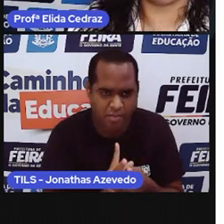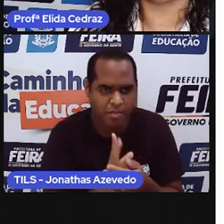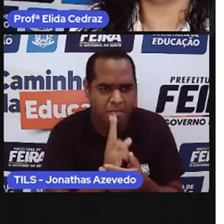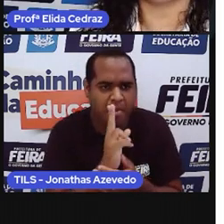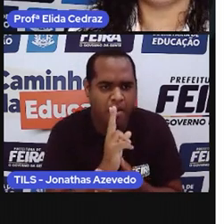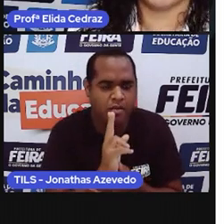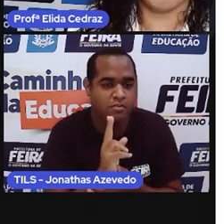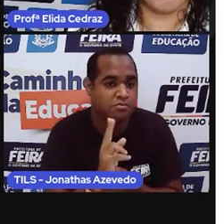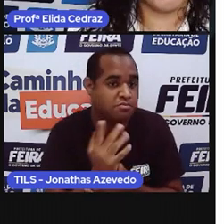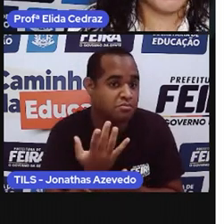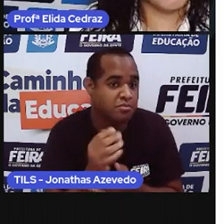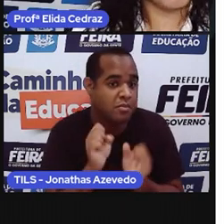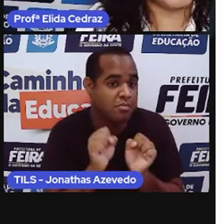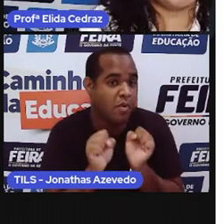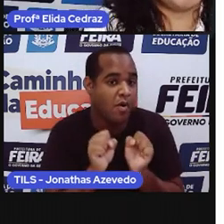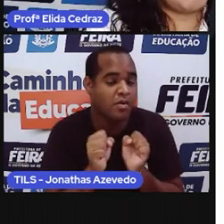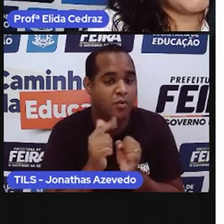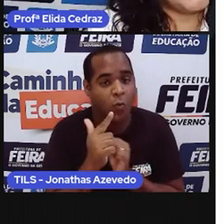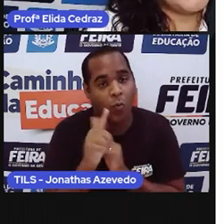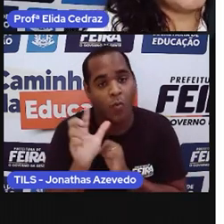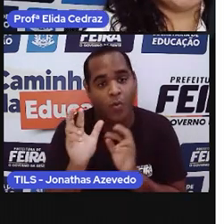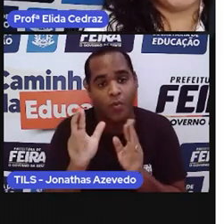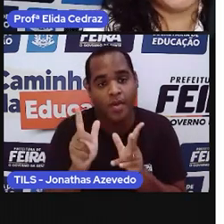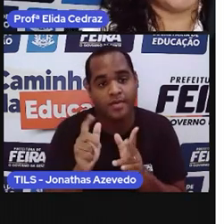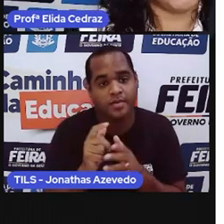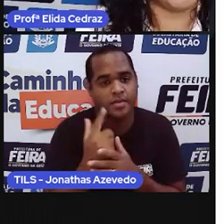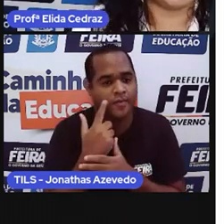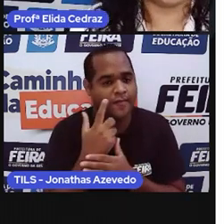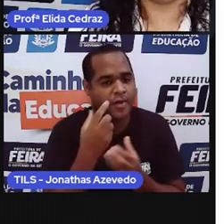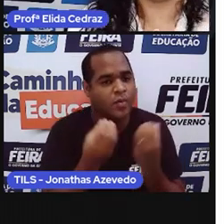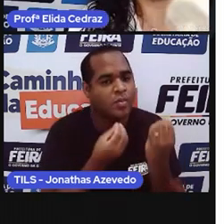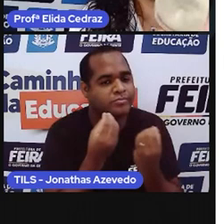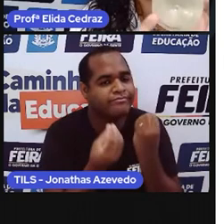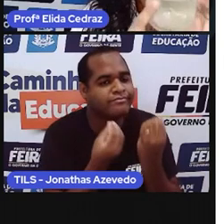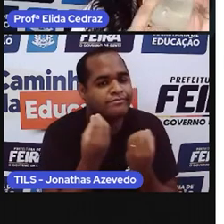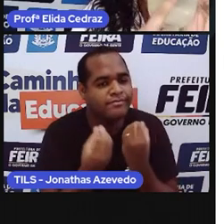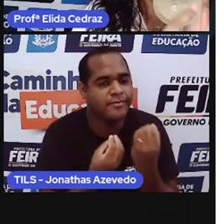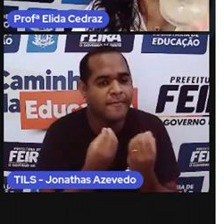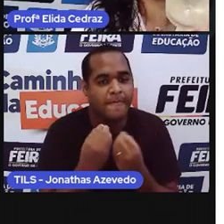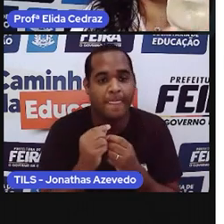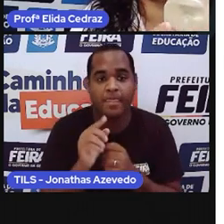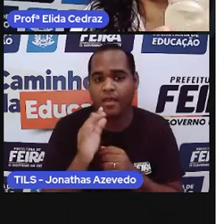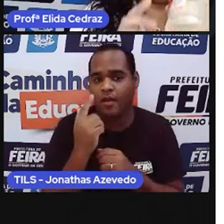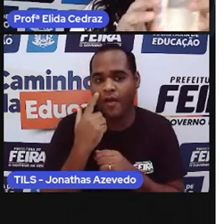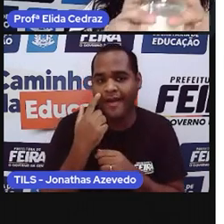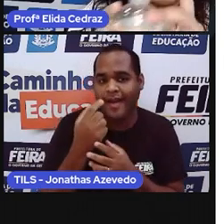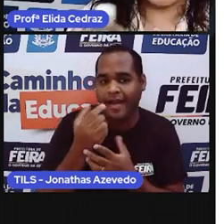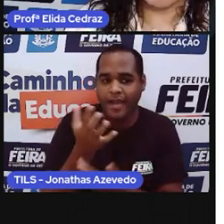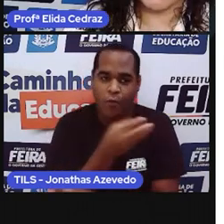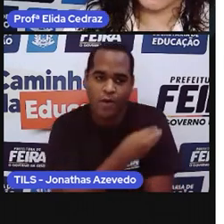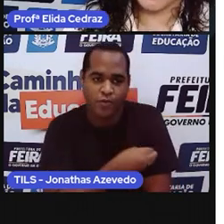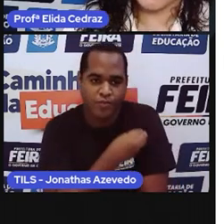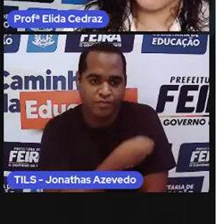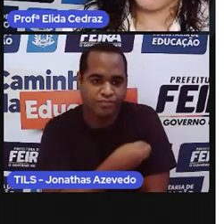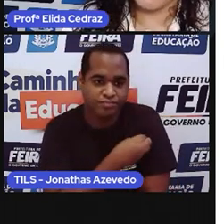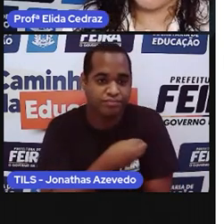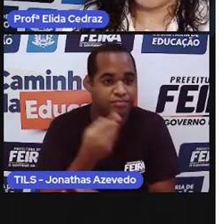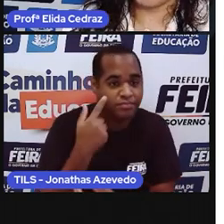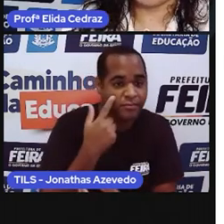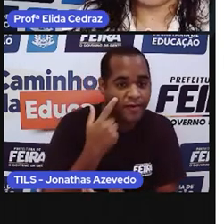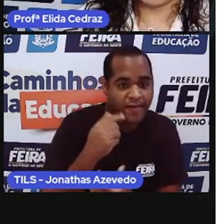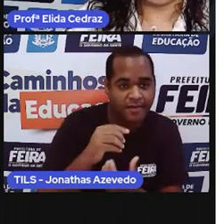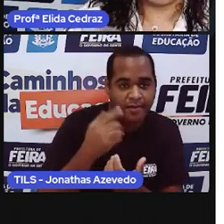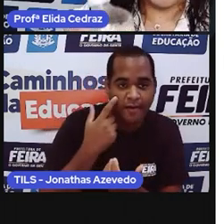redondinho, pode pegar qualquer coisa. A prova vai pegar até aqui o modelo, ó, do fundinho do álcool. Você vai